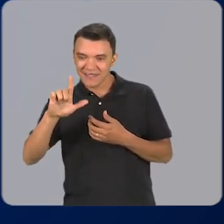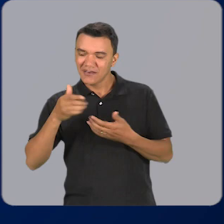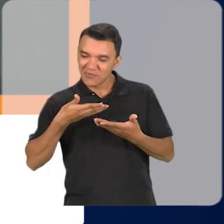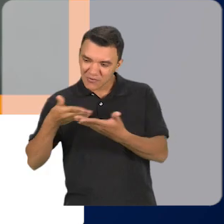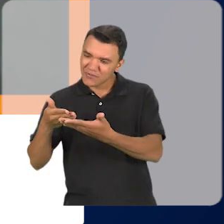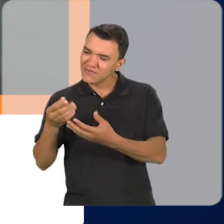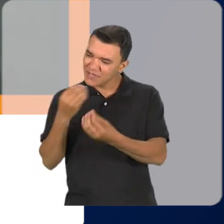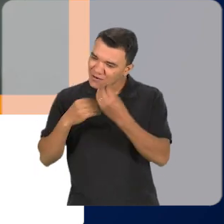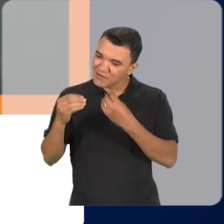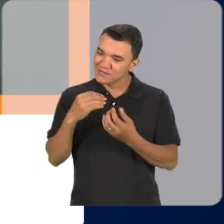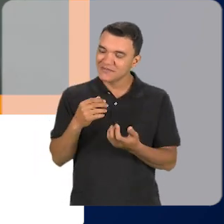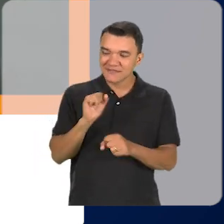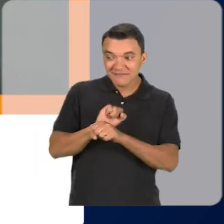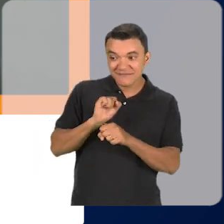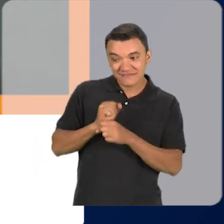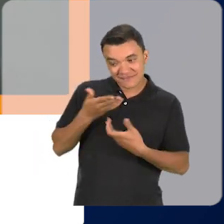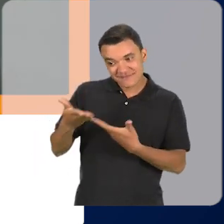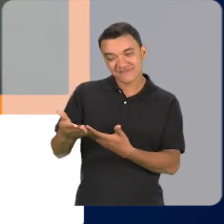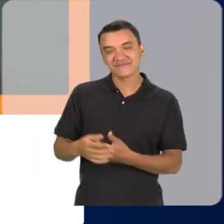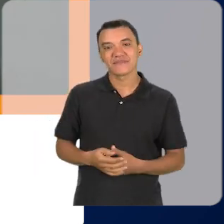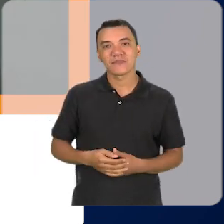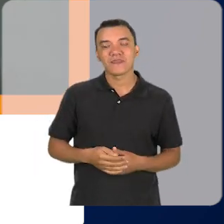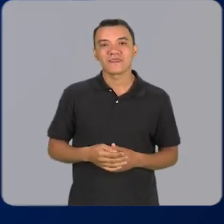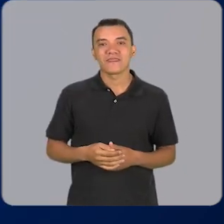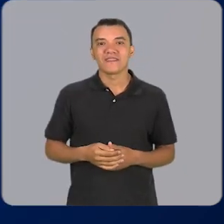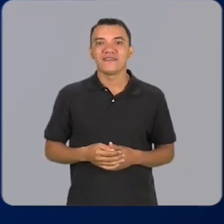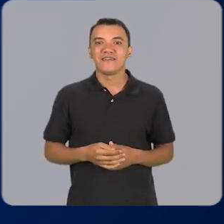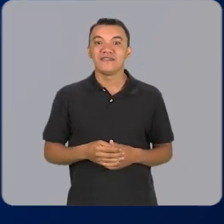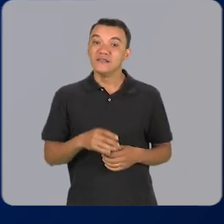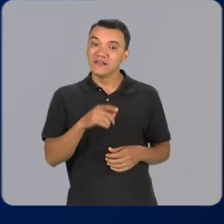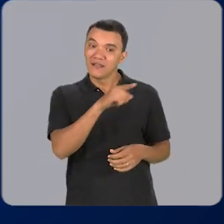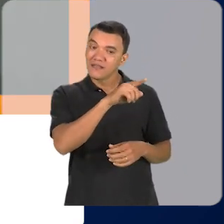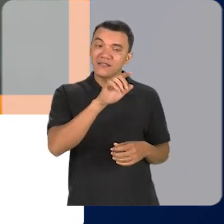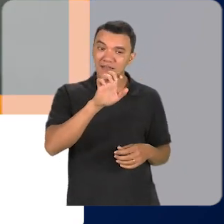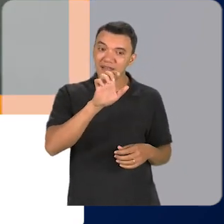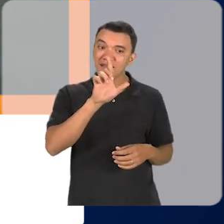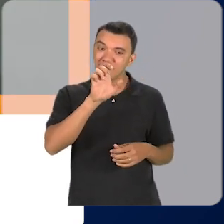convite. Tá na porta da Ellen também, viu? Também.